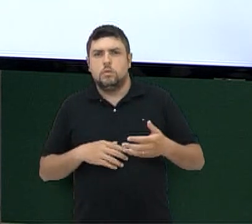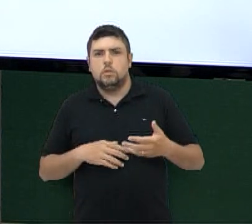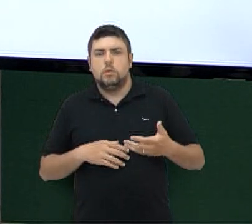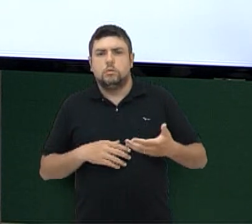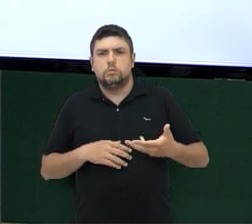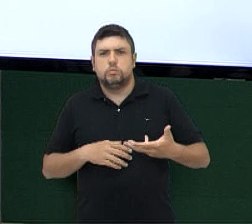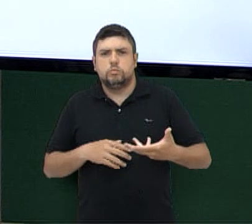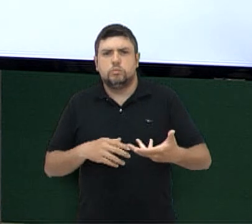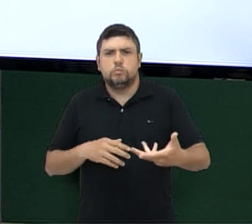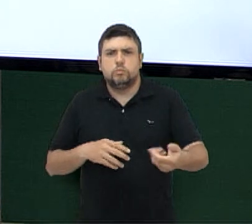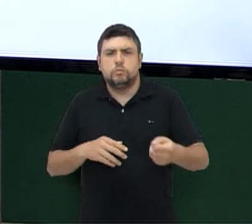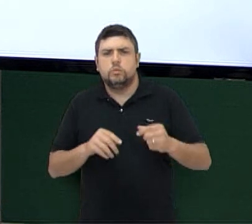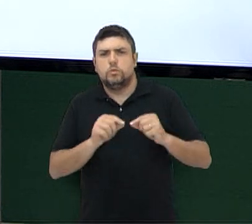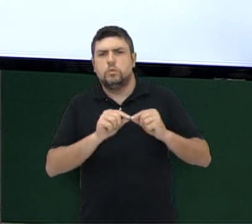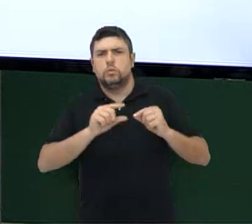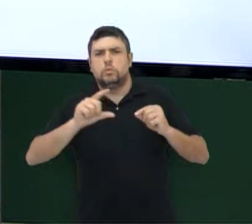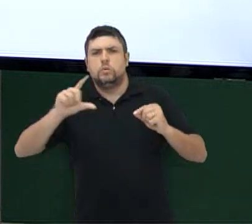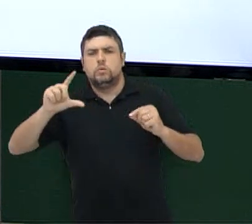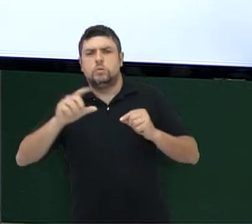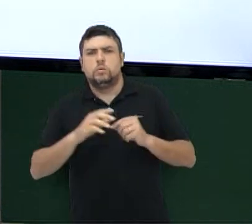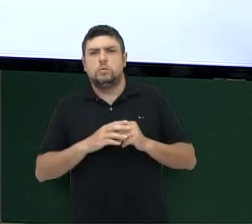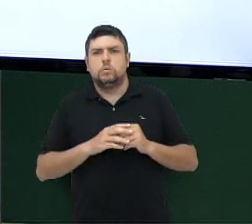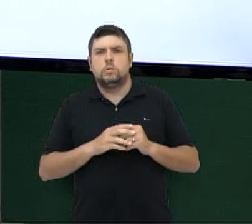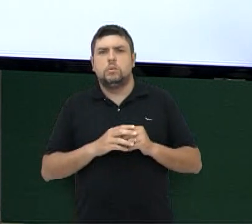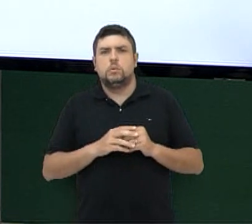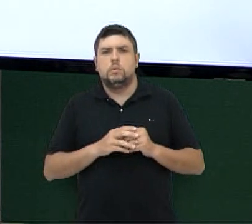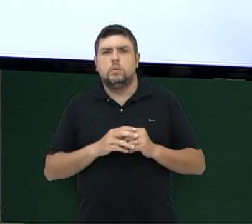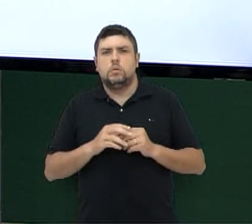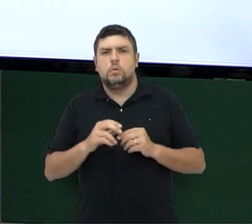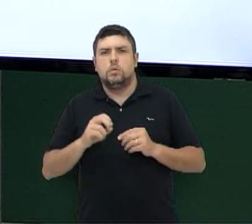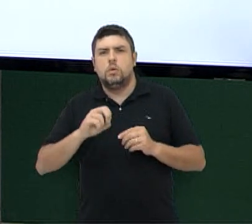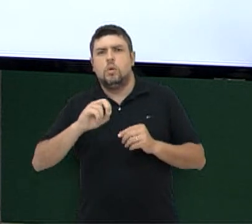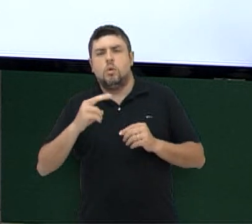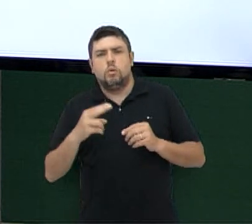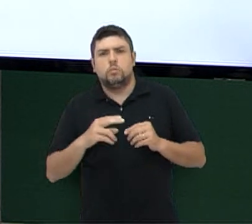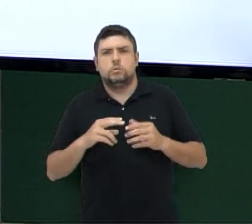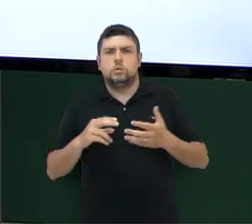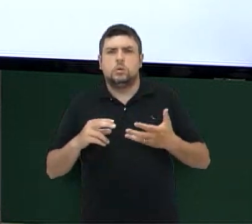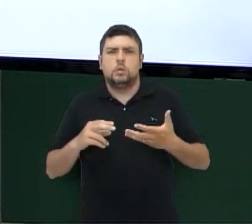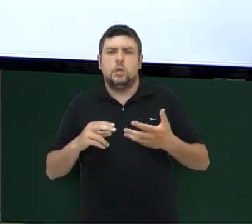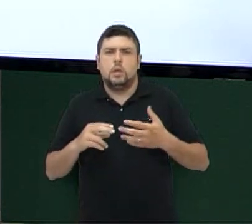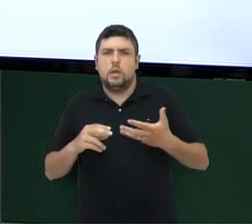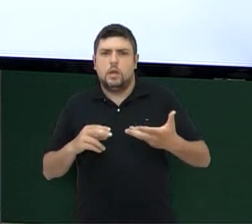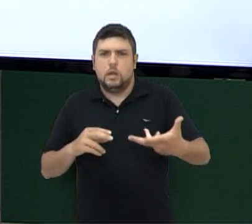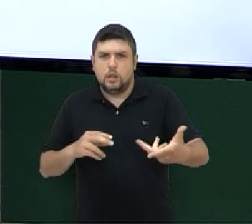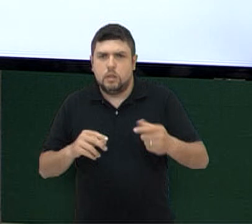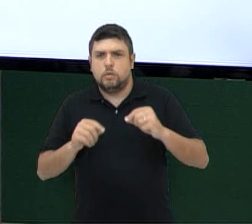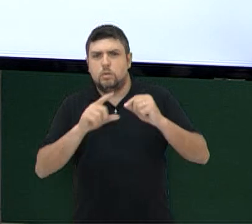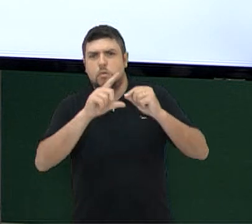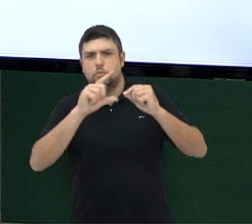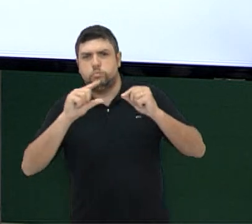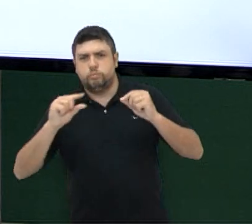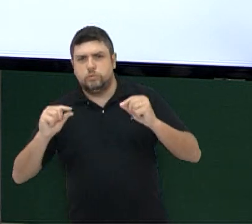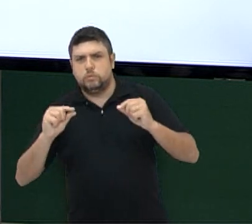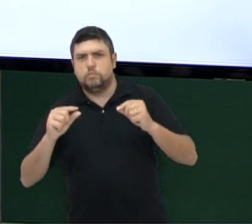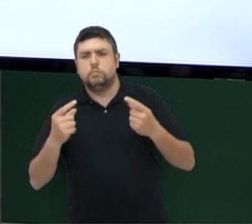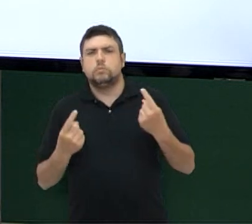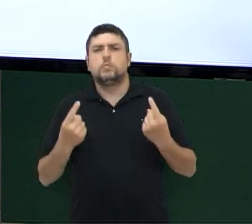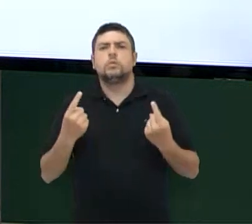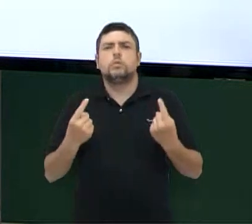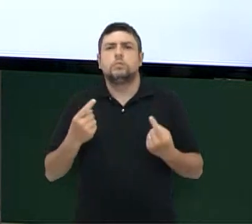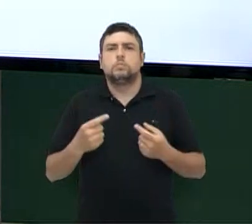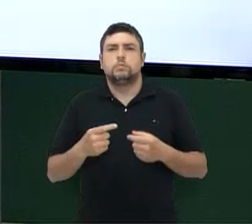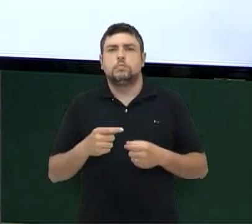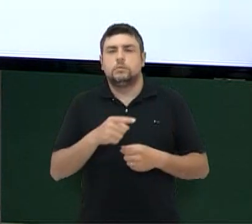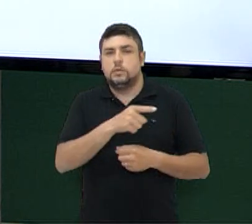ou retrógrado e ou acelerado ou retardo? Agora é